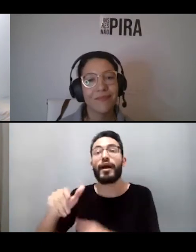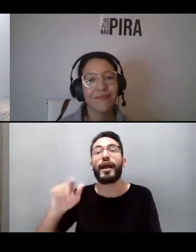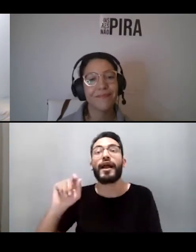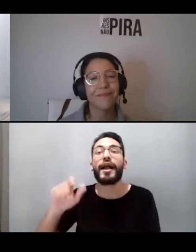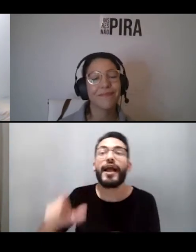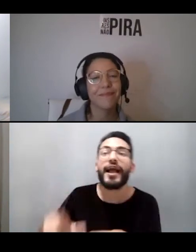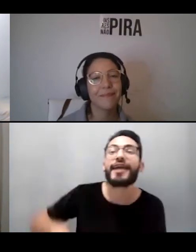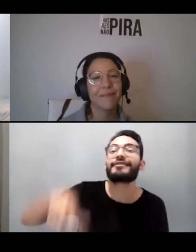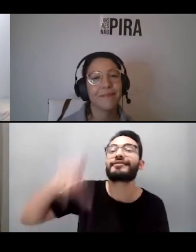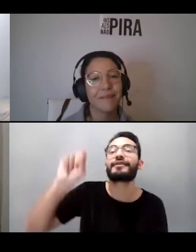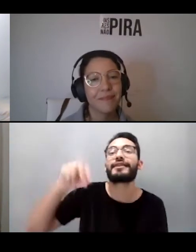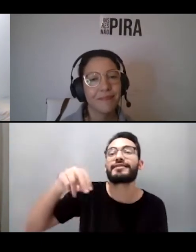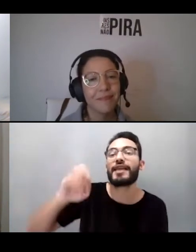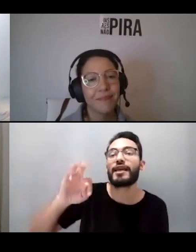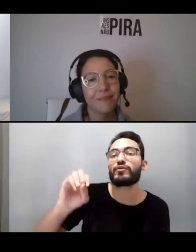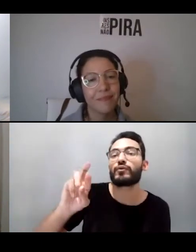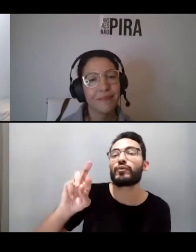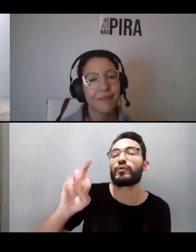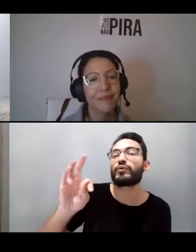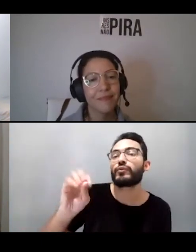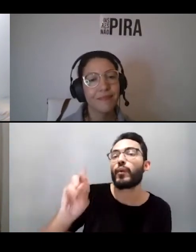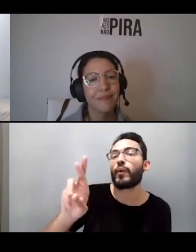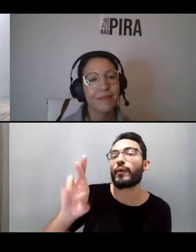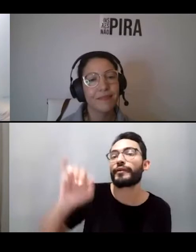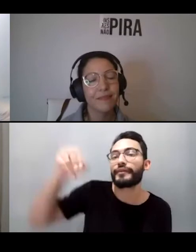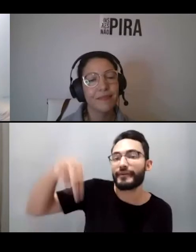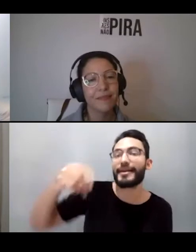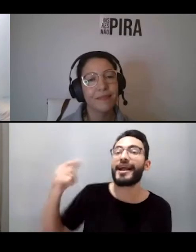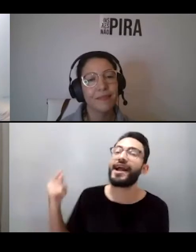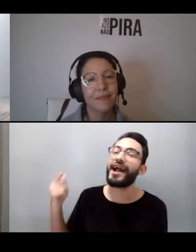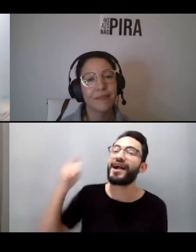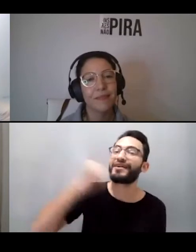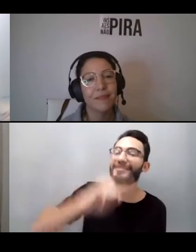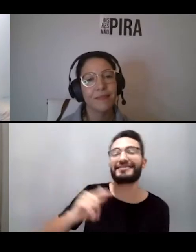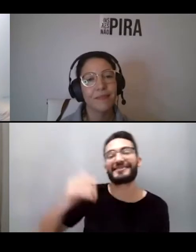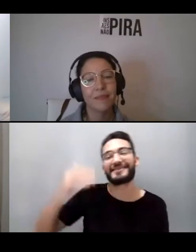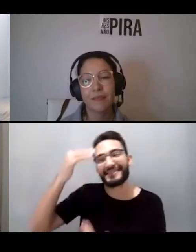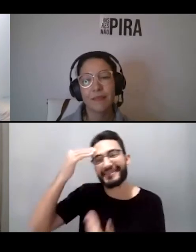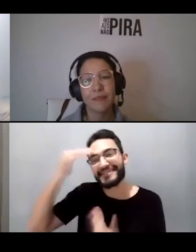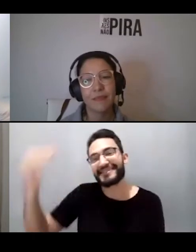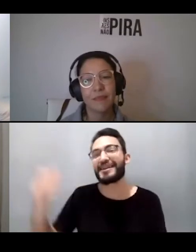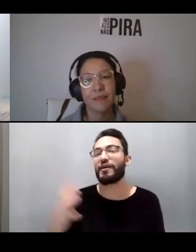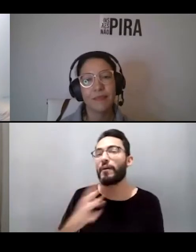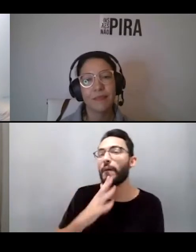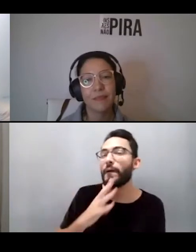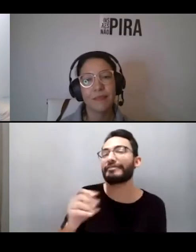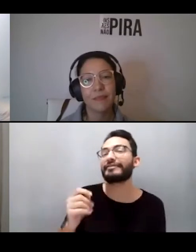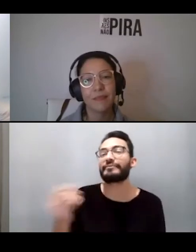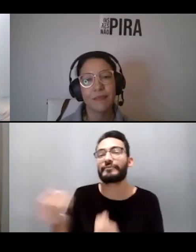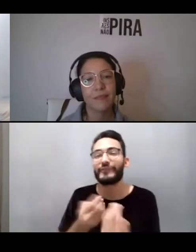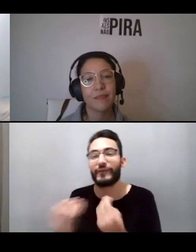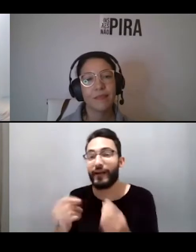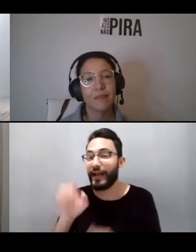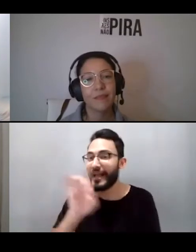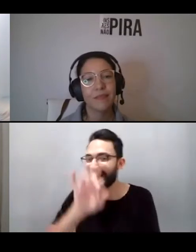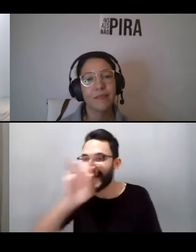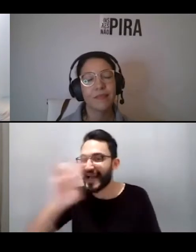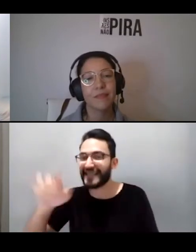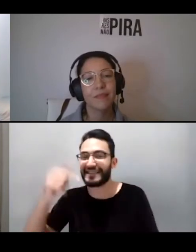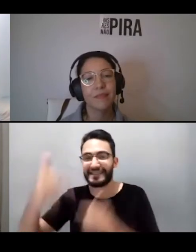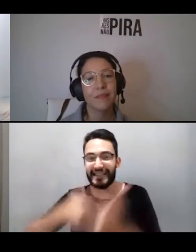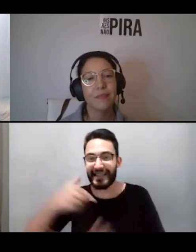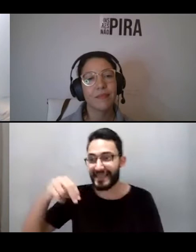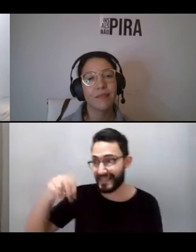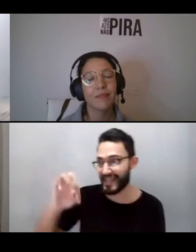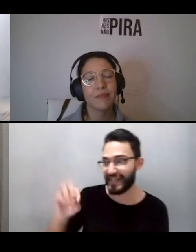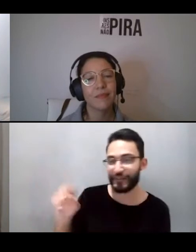ganhou o concurso, né? E aí uma forma de agradecimento, de reconhecimento que a gente teve para agradecer todo o trabalho que o Neto